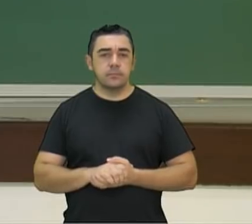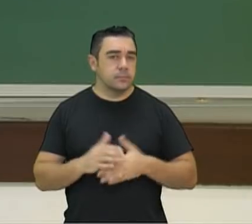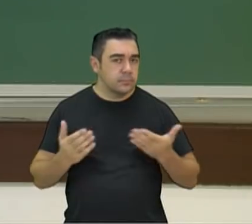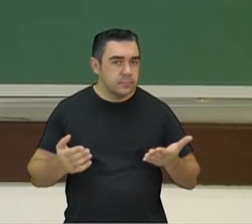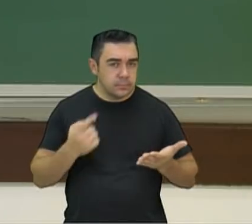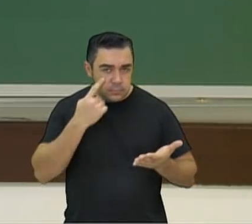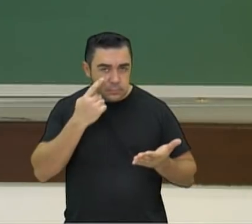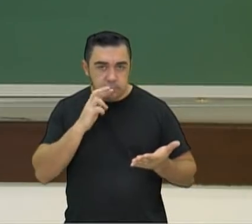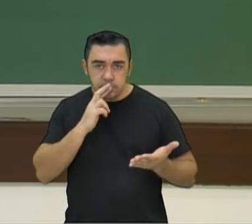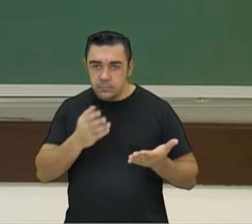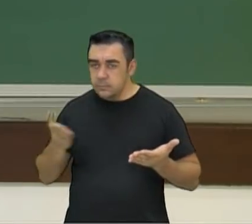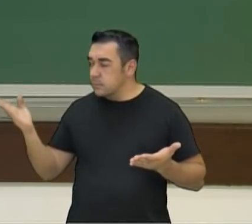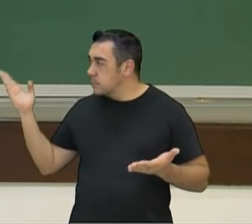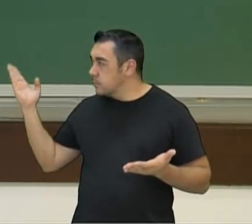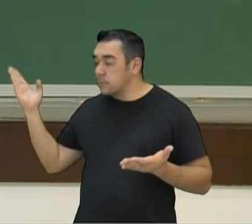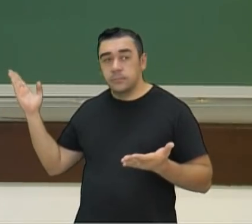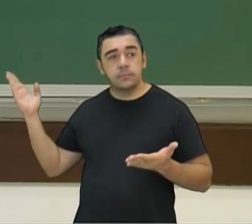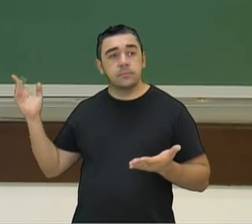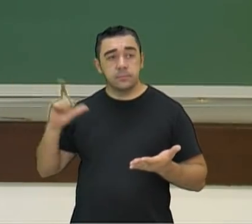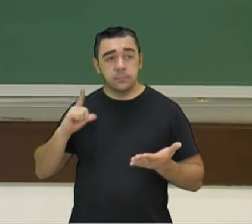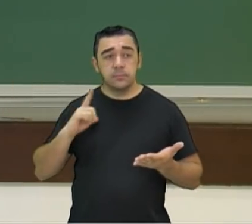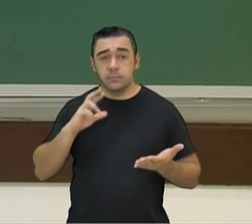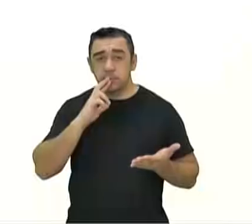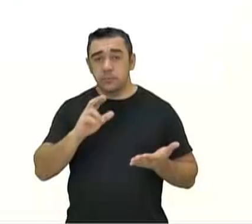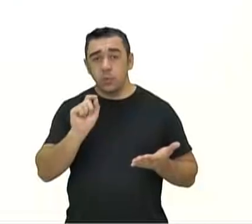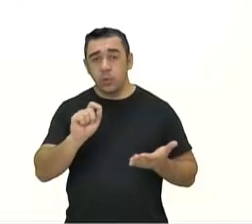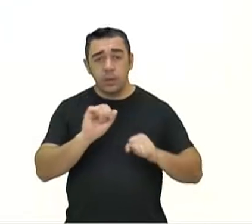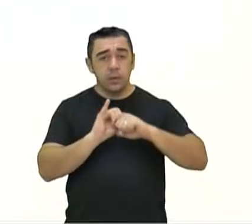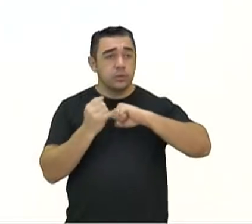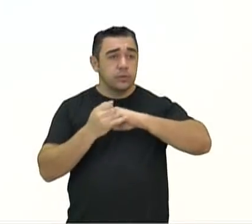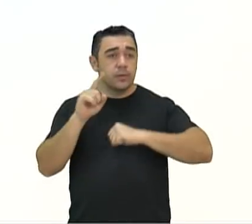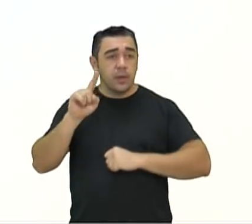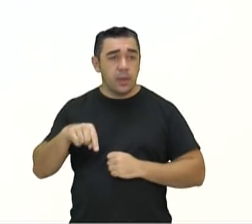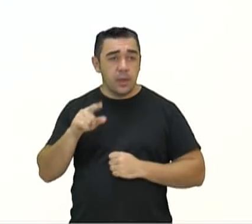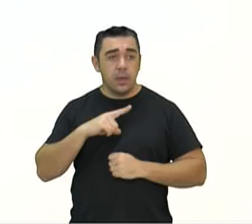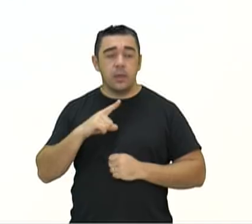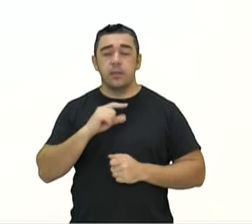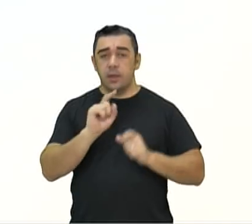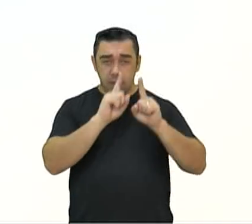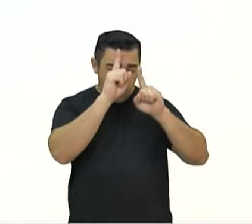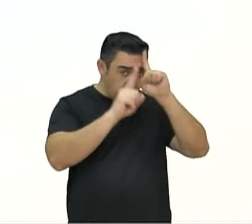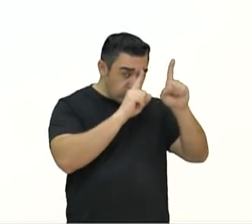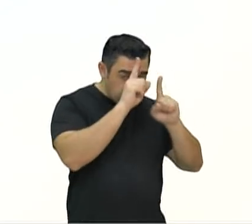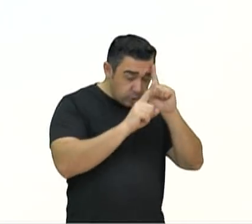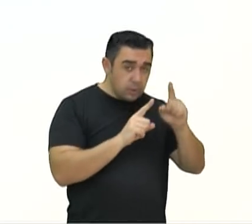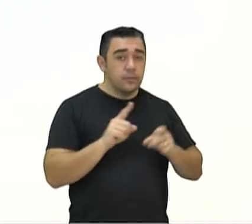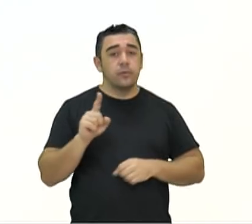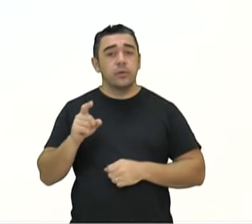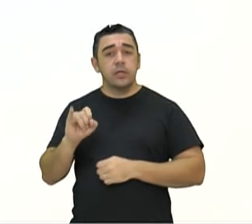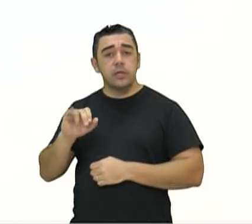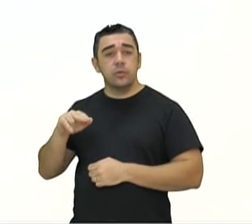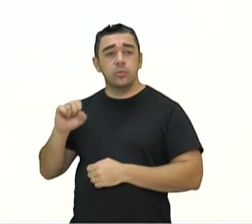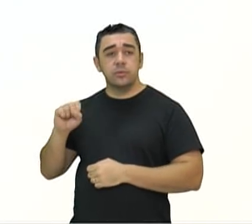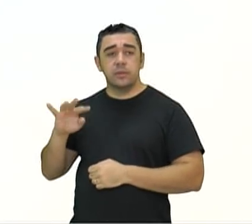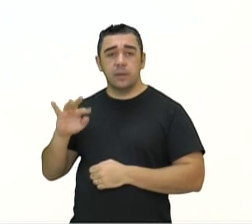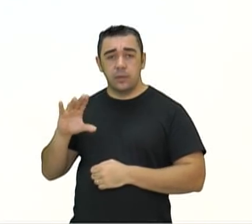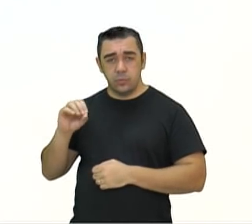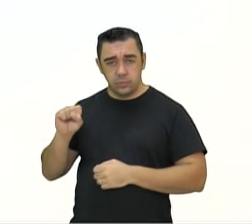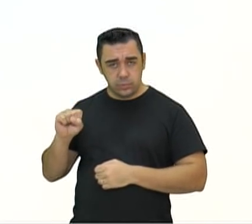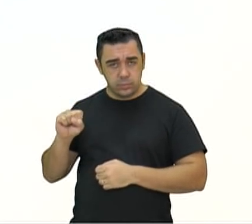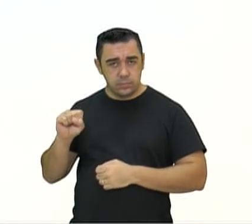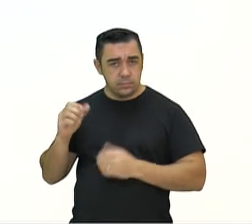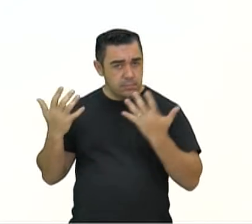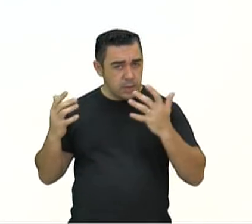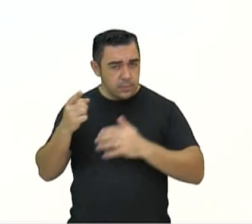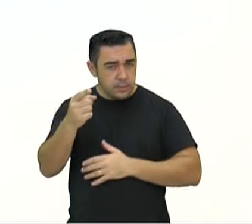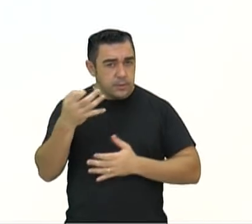Então, galera, verificando quem acertou, então escreveu lá que os adjetivos são criativos e inusitadas. Parabéns, certo? Mais